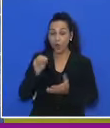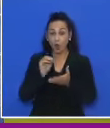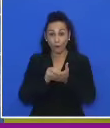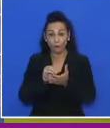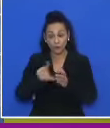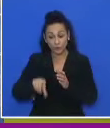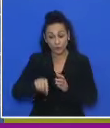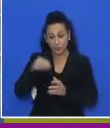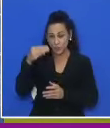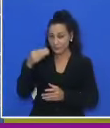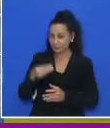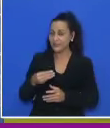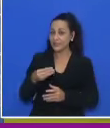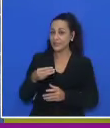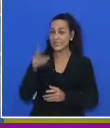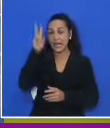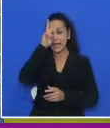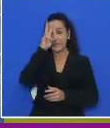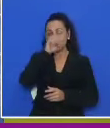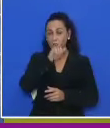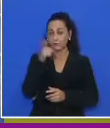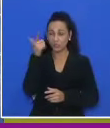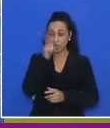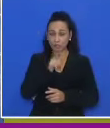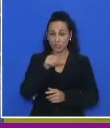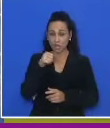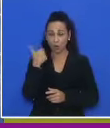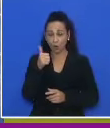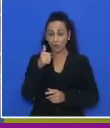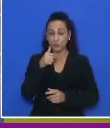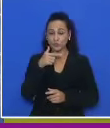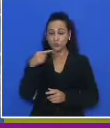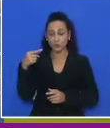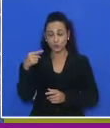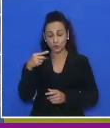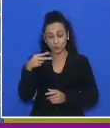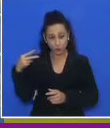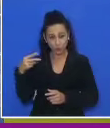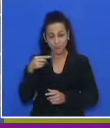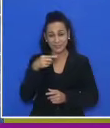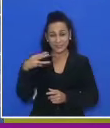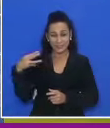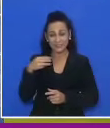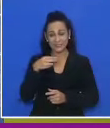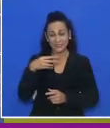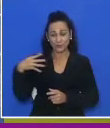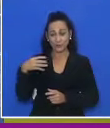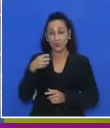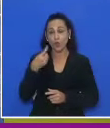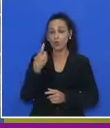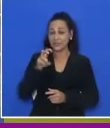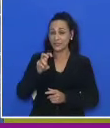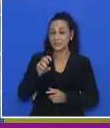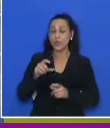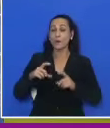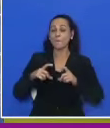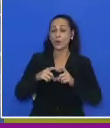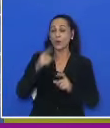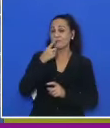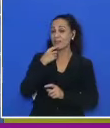apenas 3 números. Lembrando que você ganha acertando 11, 12, 13, 14 ou 15 números. Bola vermelha, número